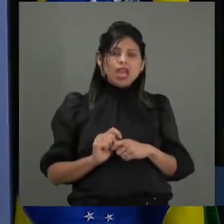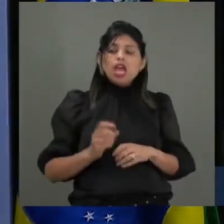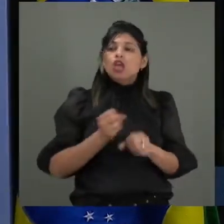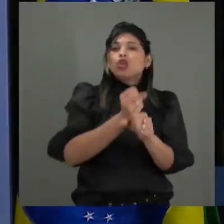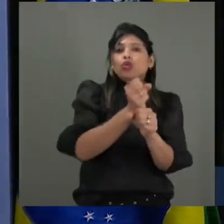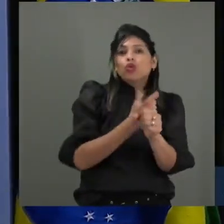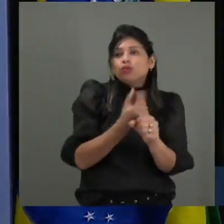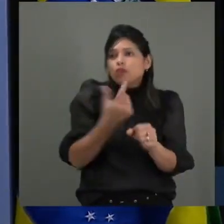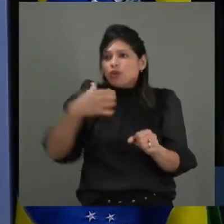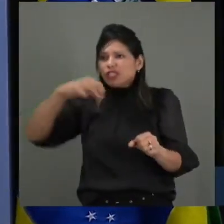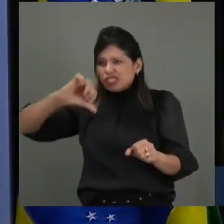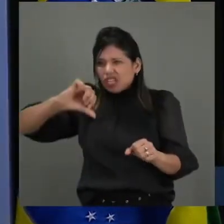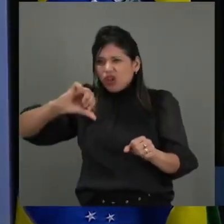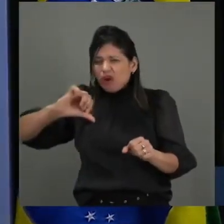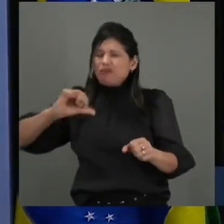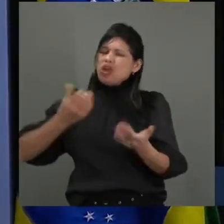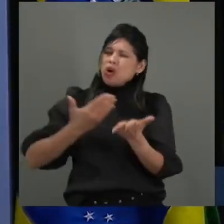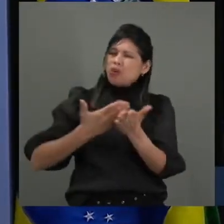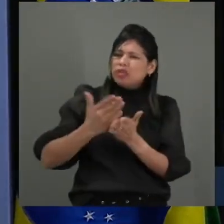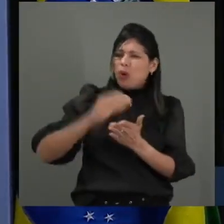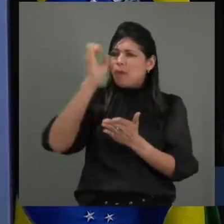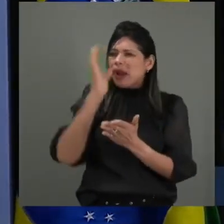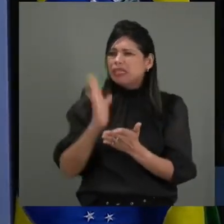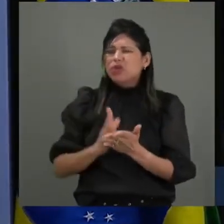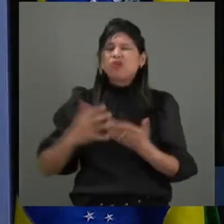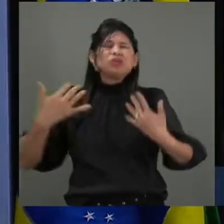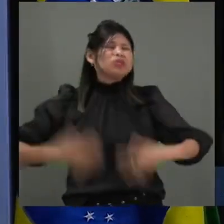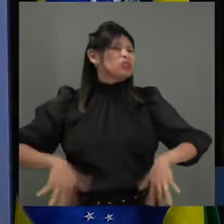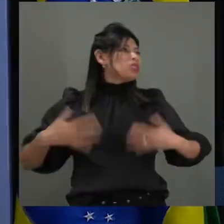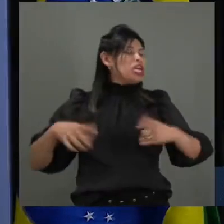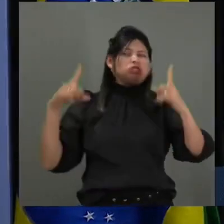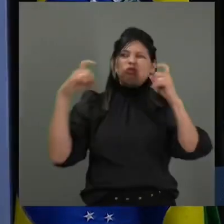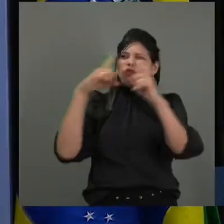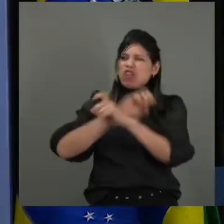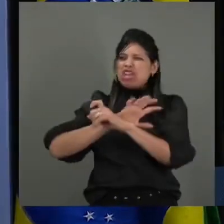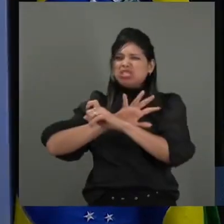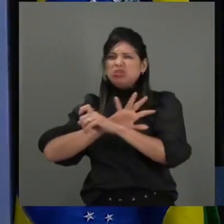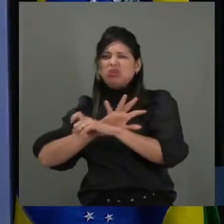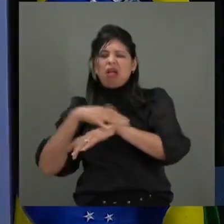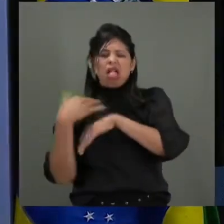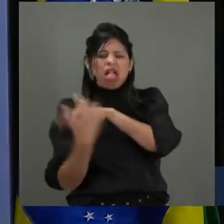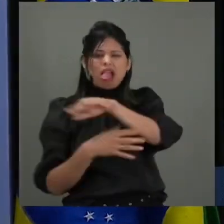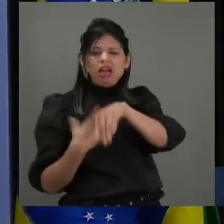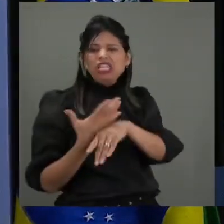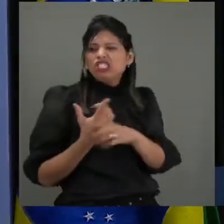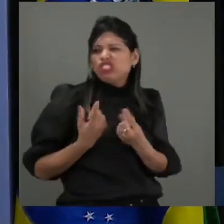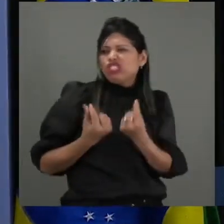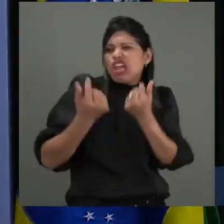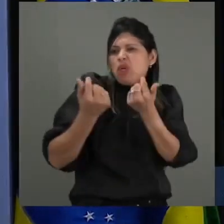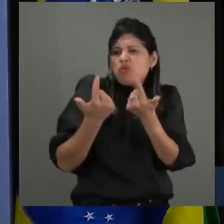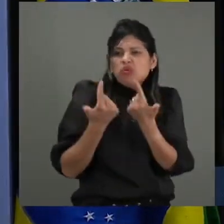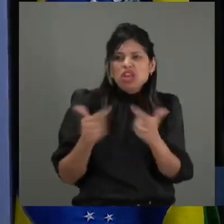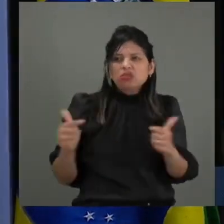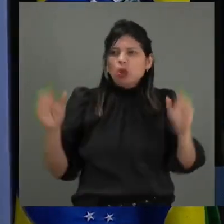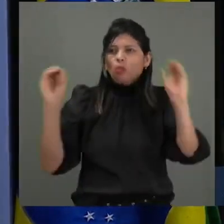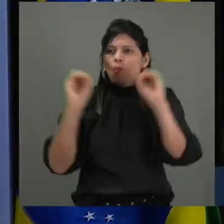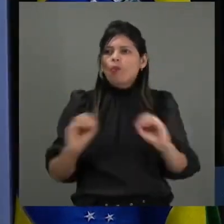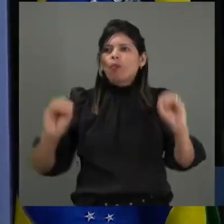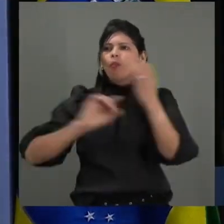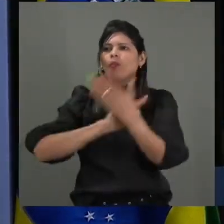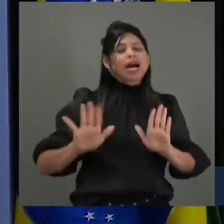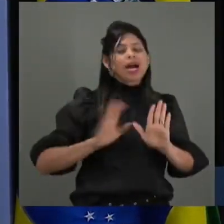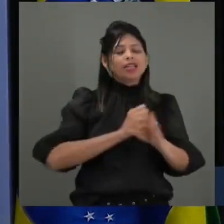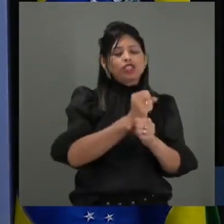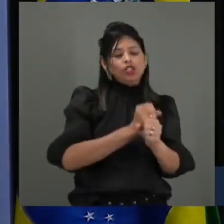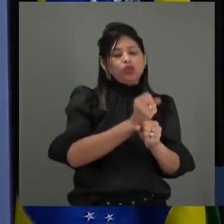2019, pegamos o Brasil quebrado, falido, com crise moral, e o PIB cresceu 1,2% no primeiro ano. E em